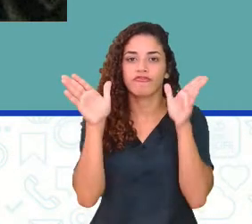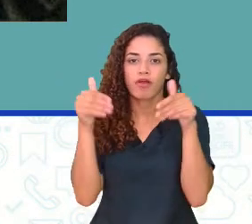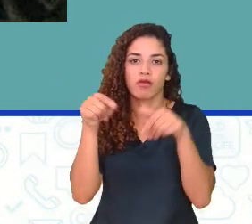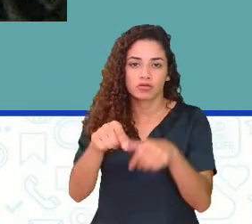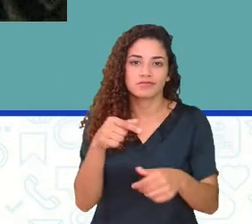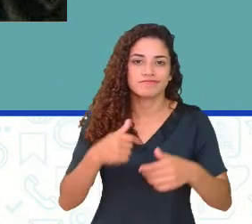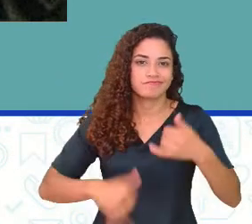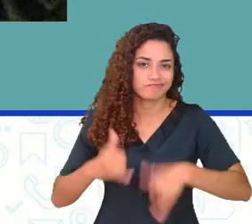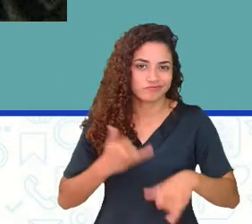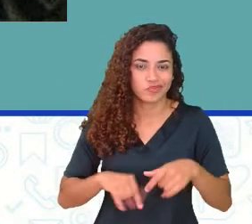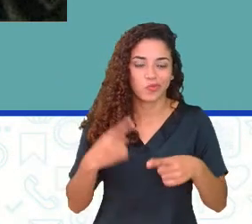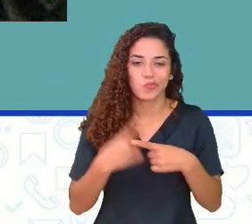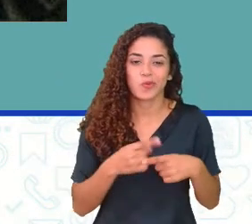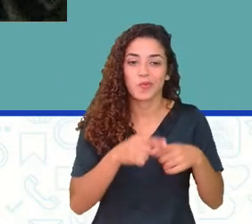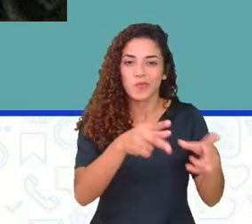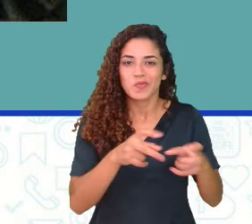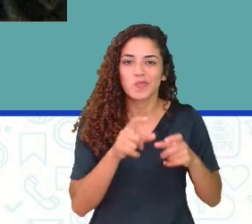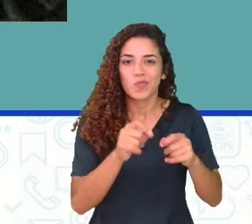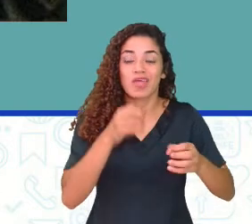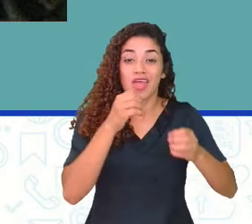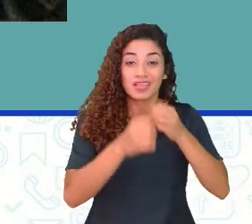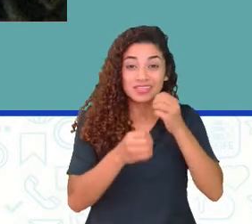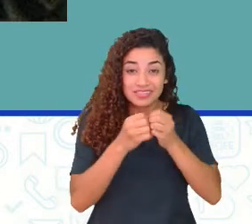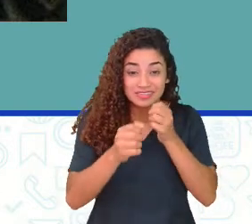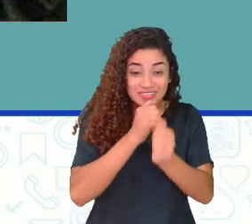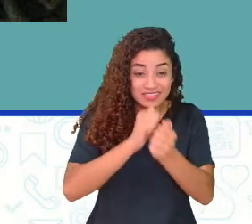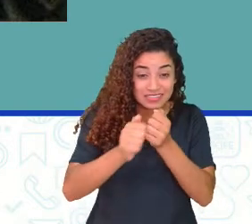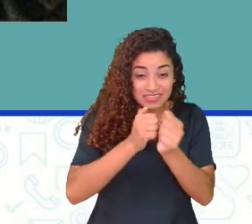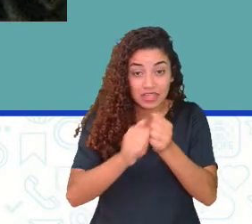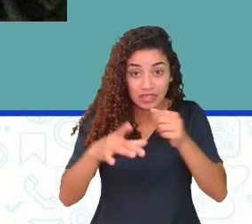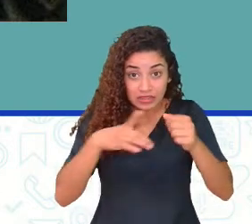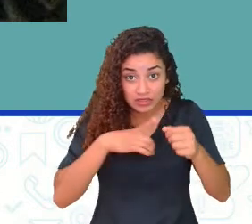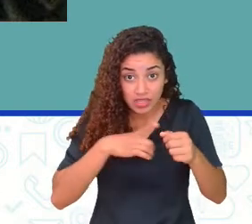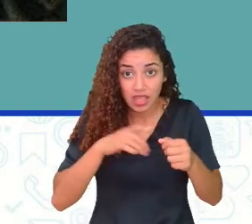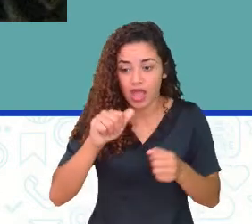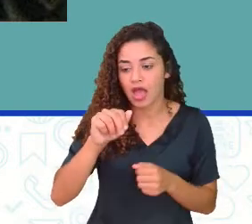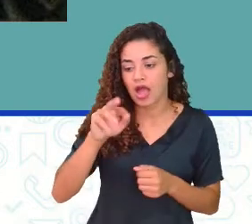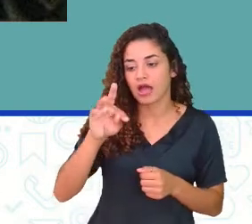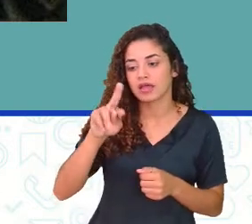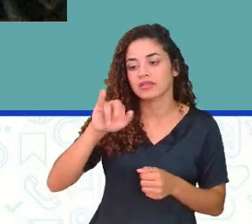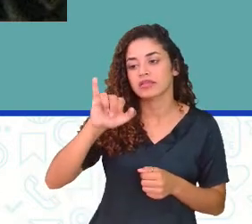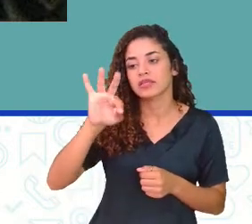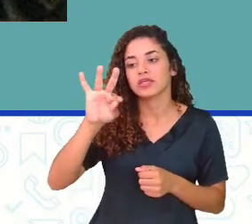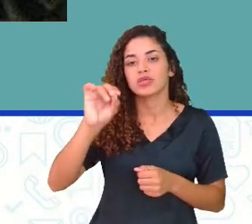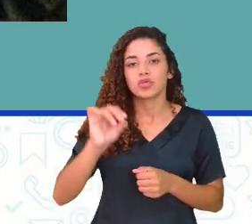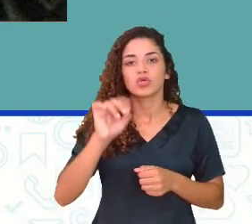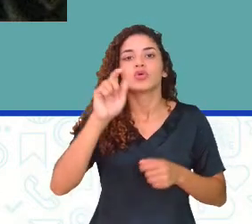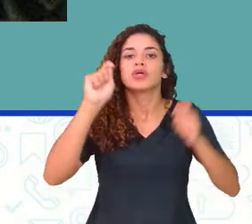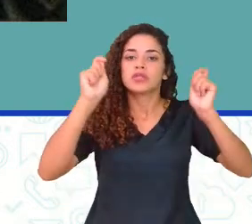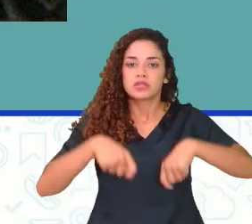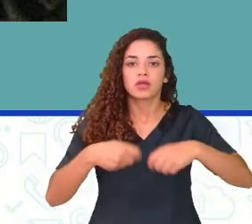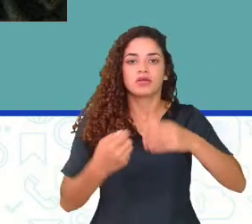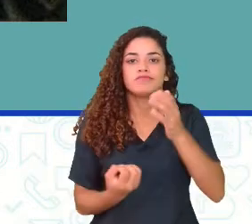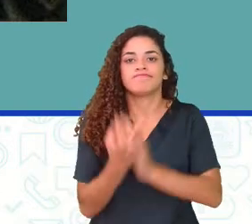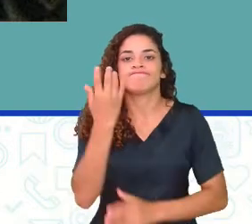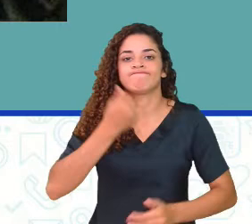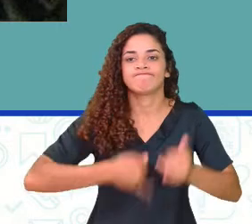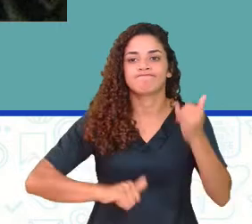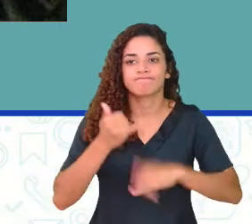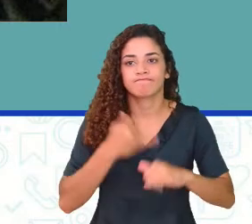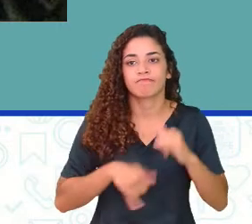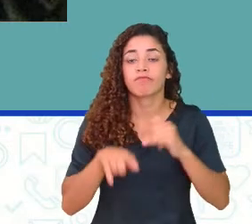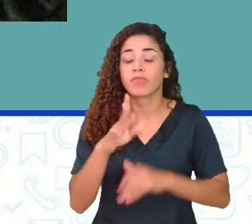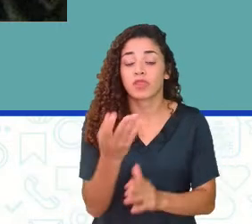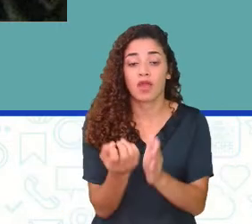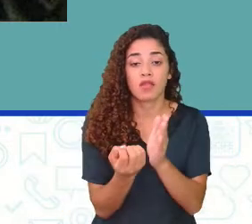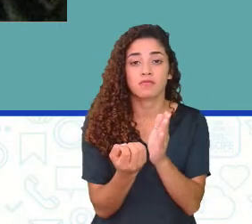com o atrito produzia cargas eletrostáticas, né? E ele construiu uma máquina que está aí,